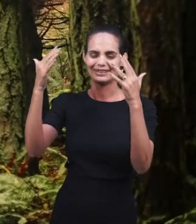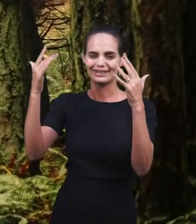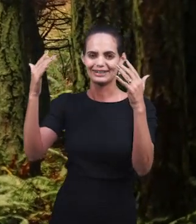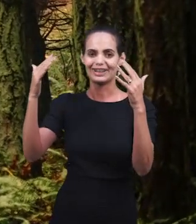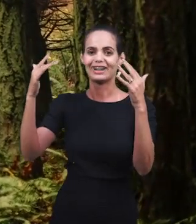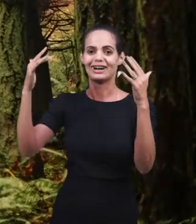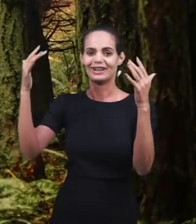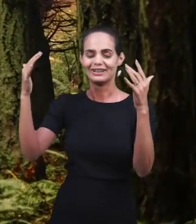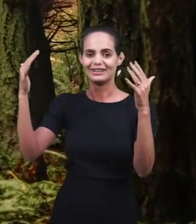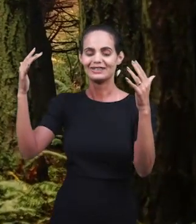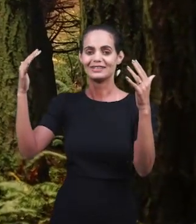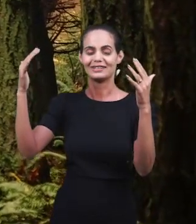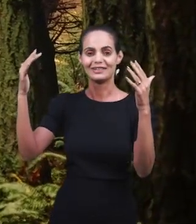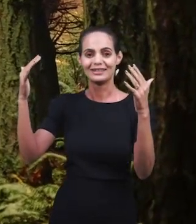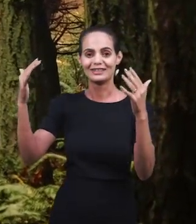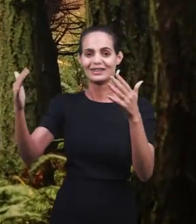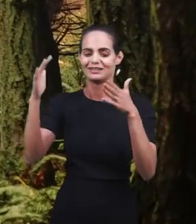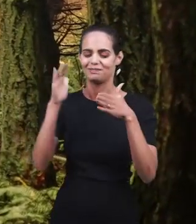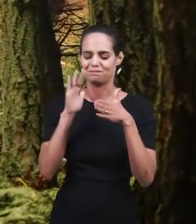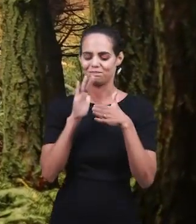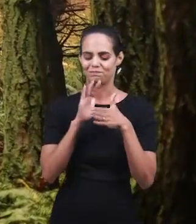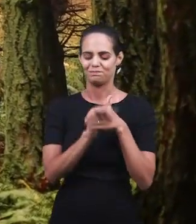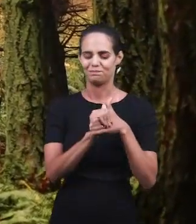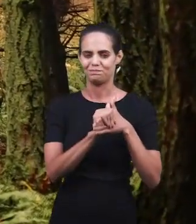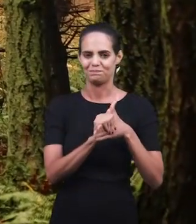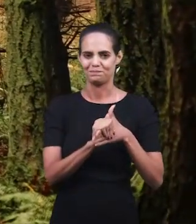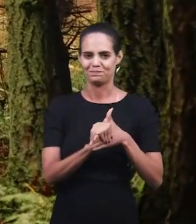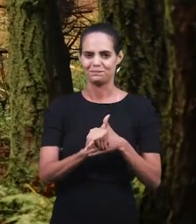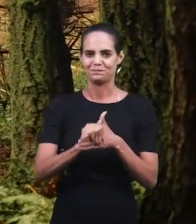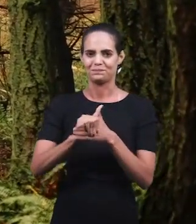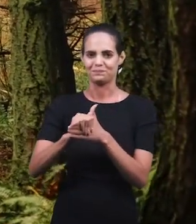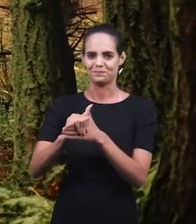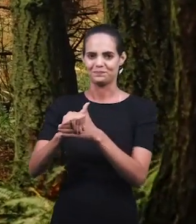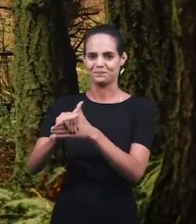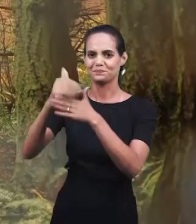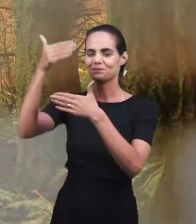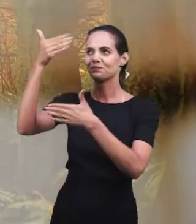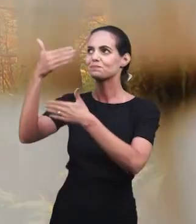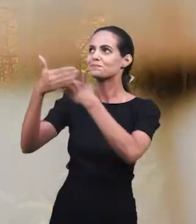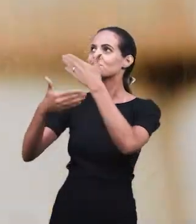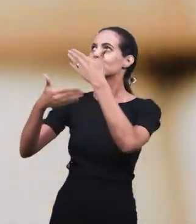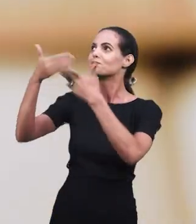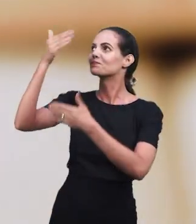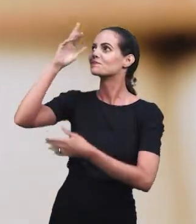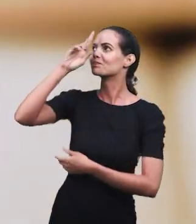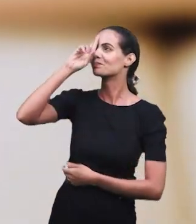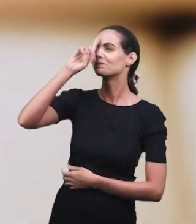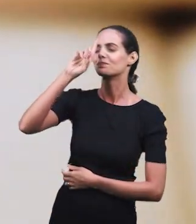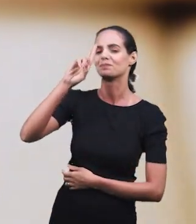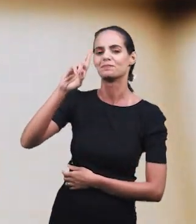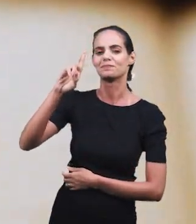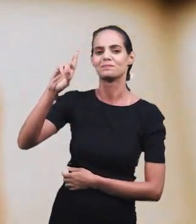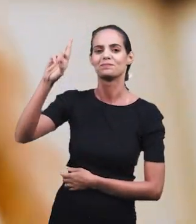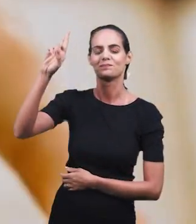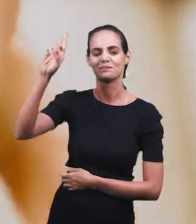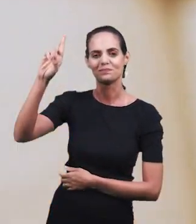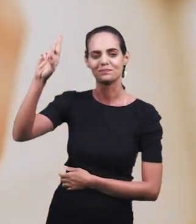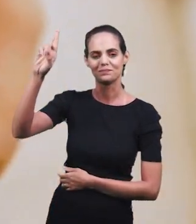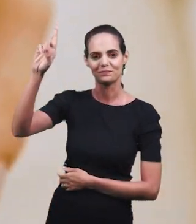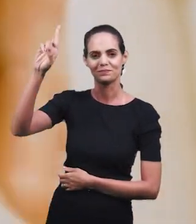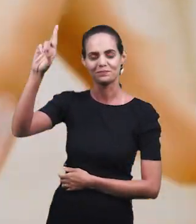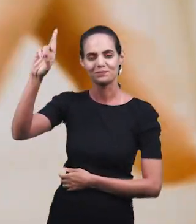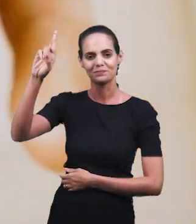sua glória nos conduz a andar na sua luz. A Jesus